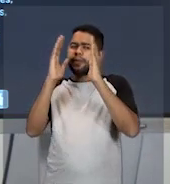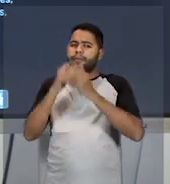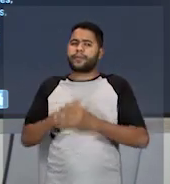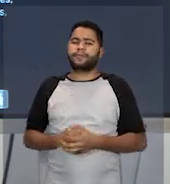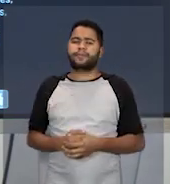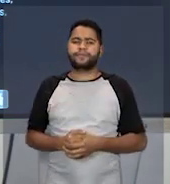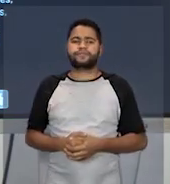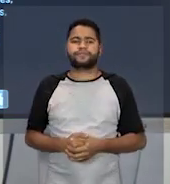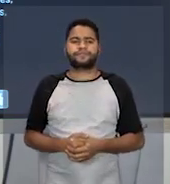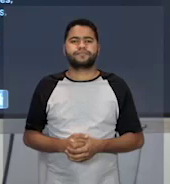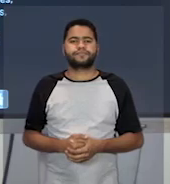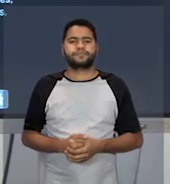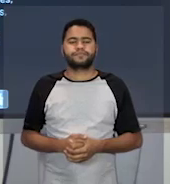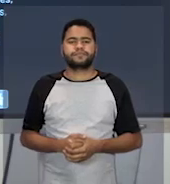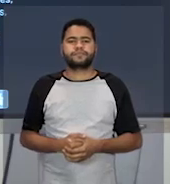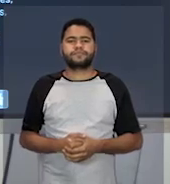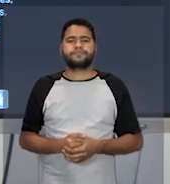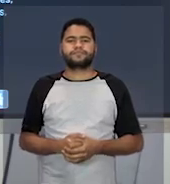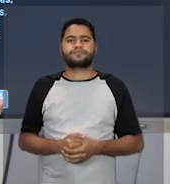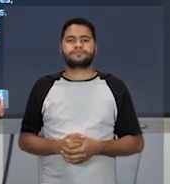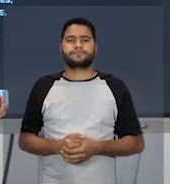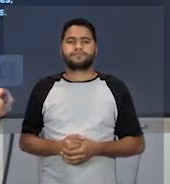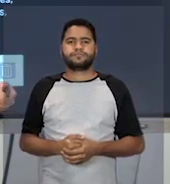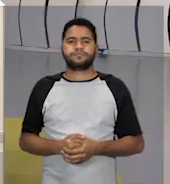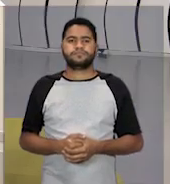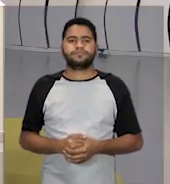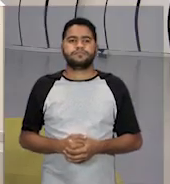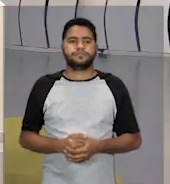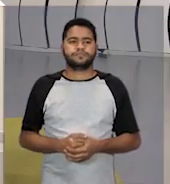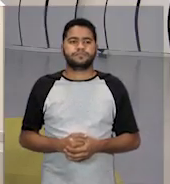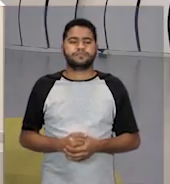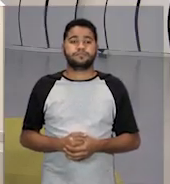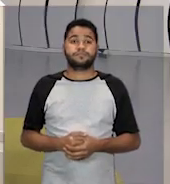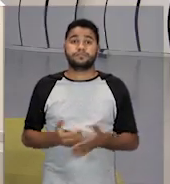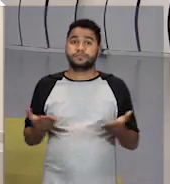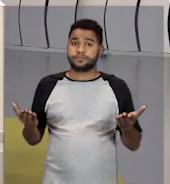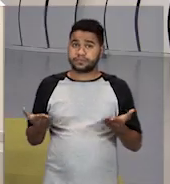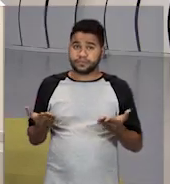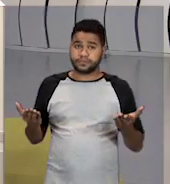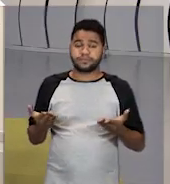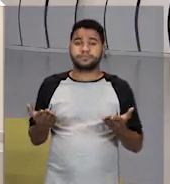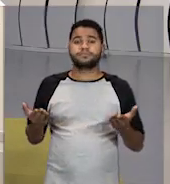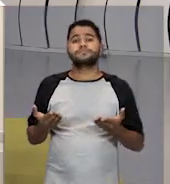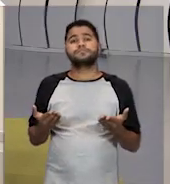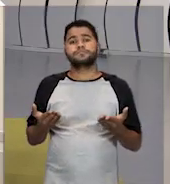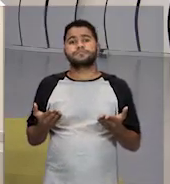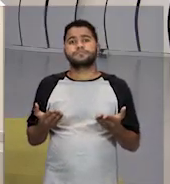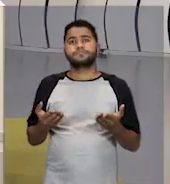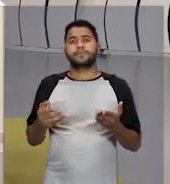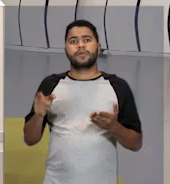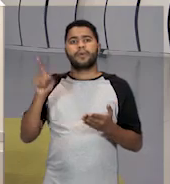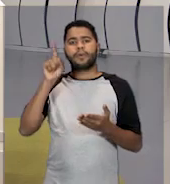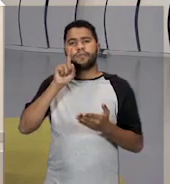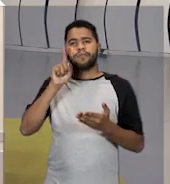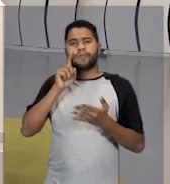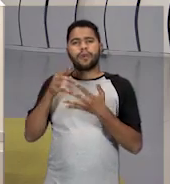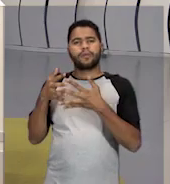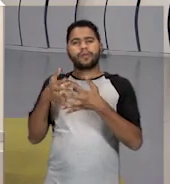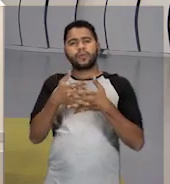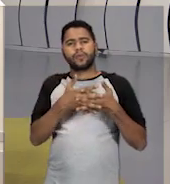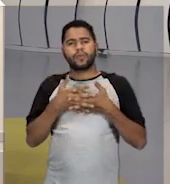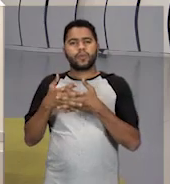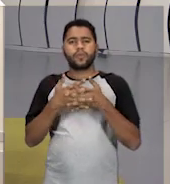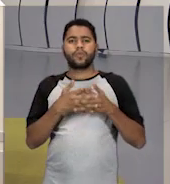subindo nessa pirâmide, tá? Hoje em dia, né, nos Estados Unidos já não se usam